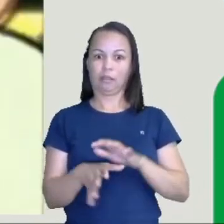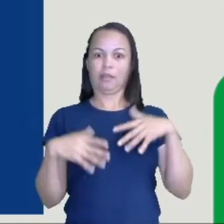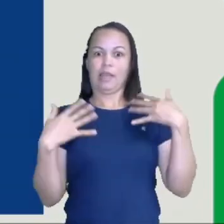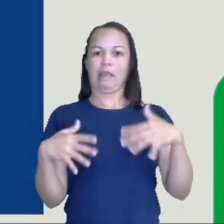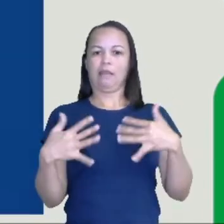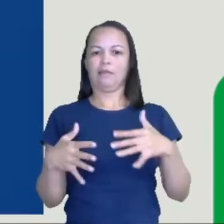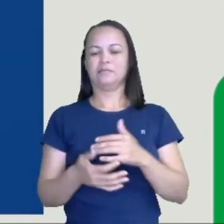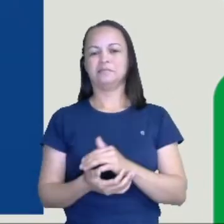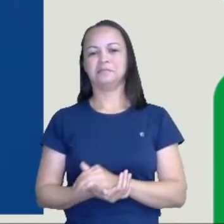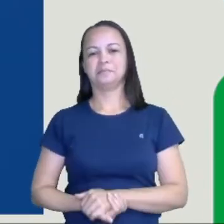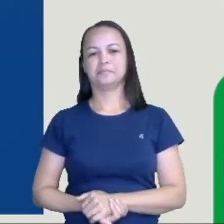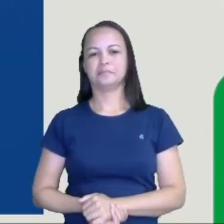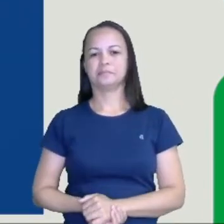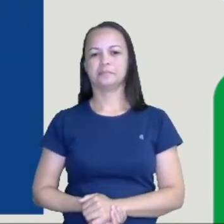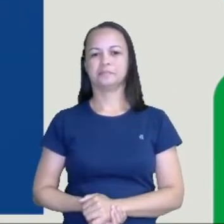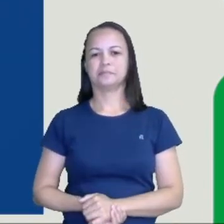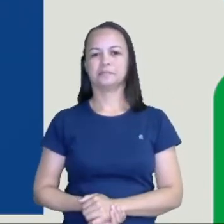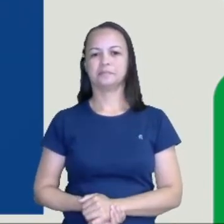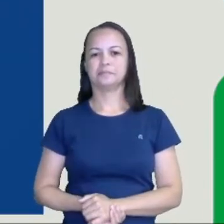Eita!